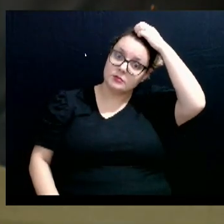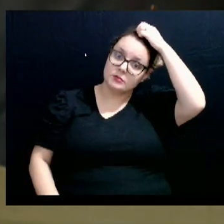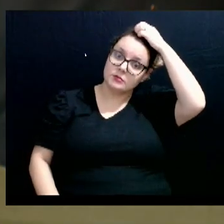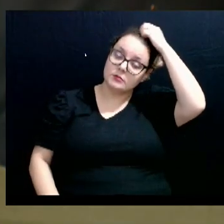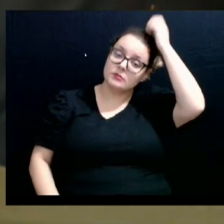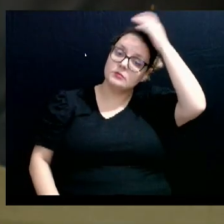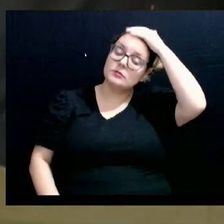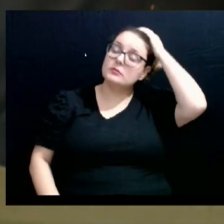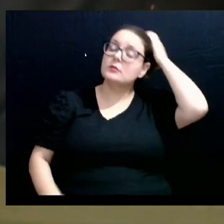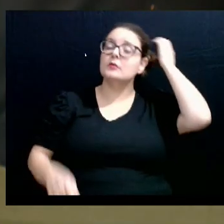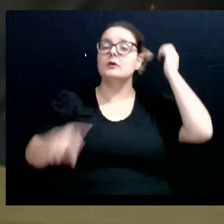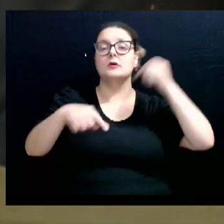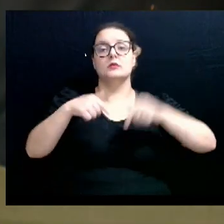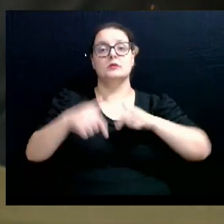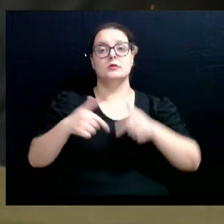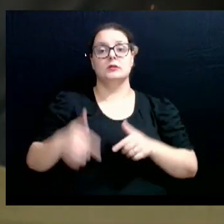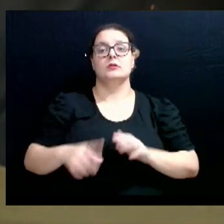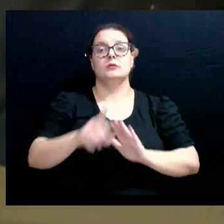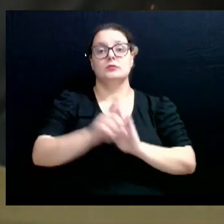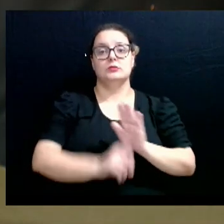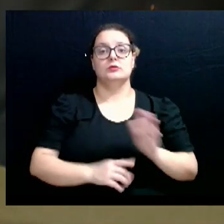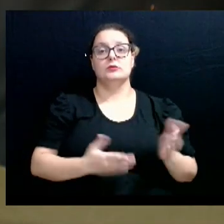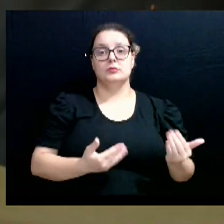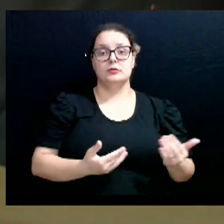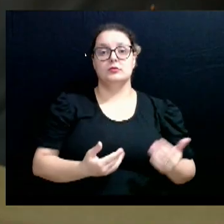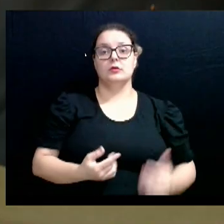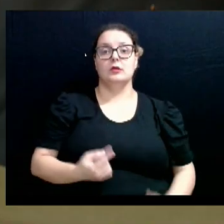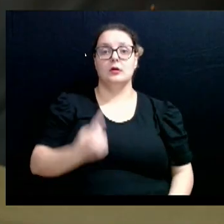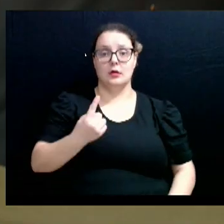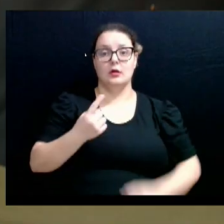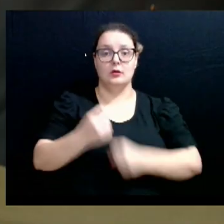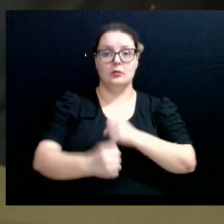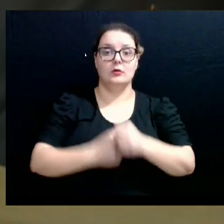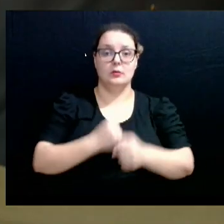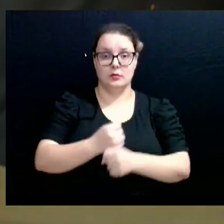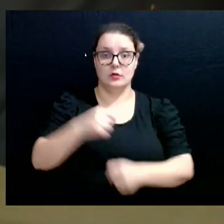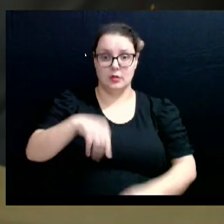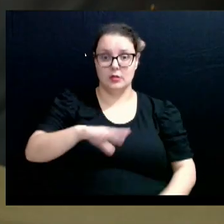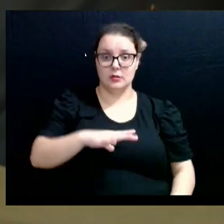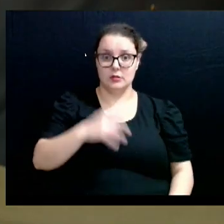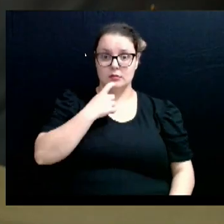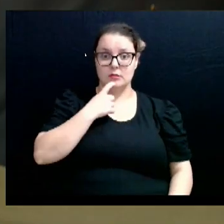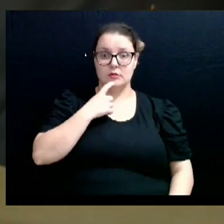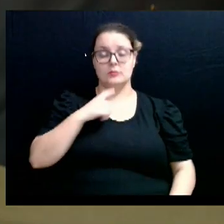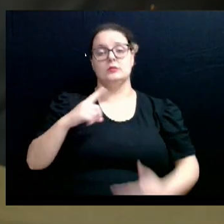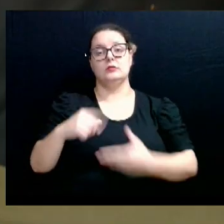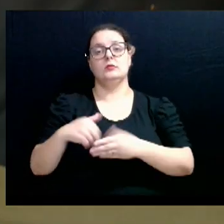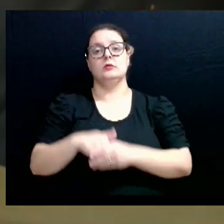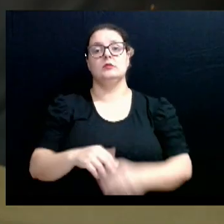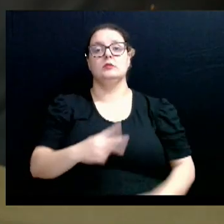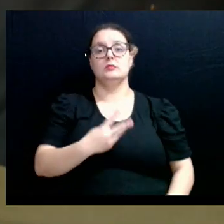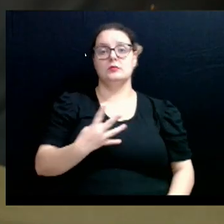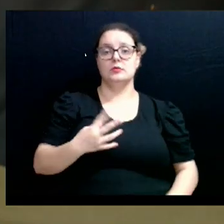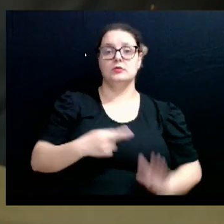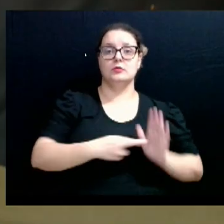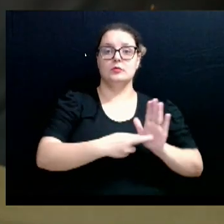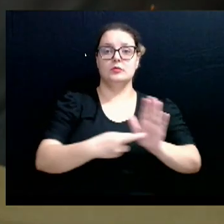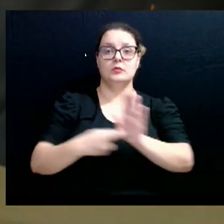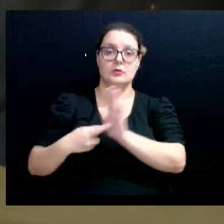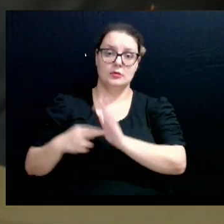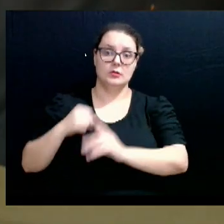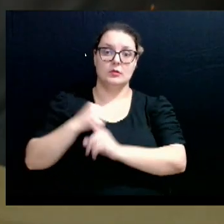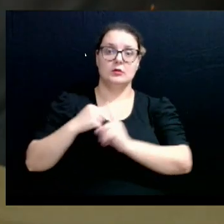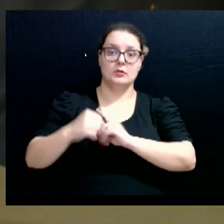trabalhando no direito da juventude pelo menos há um ano aqui na cidade. Serão eleitos 24 representantes da sociedade civil, sendo